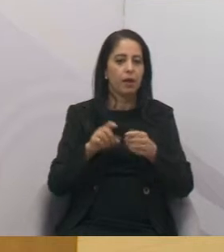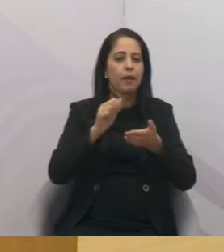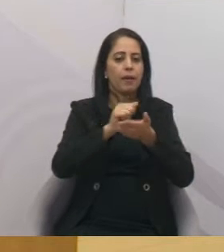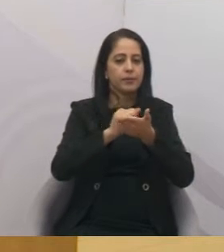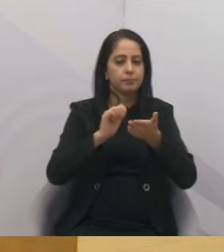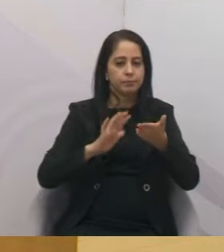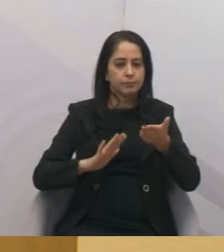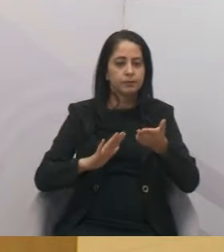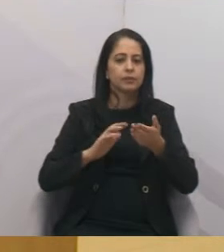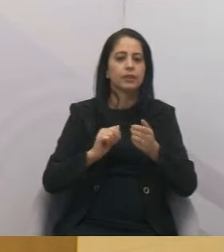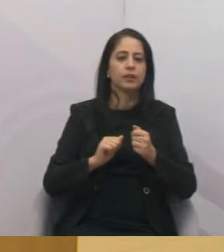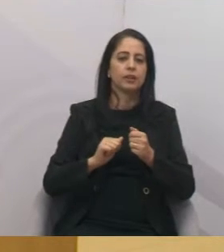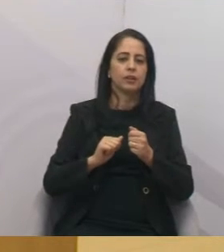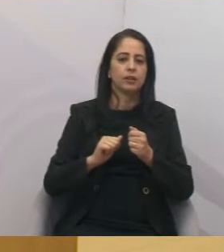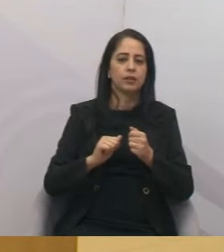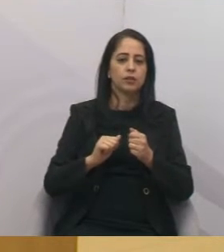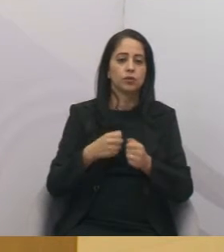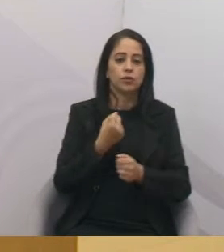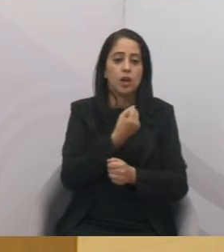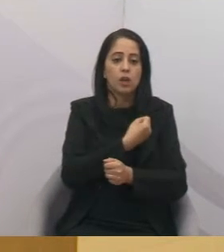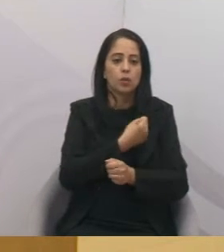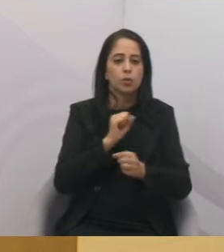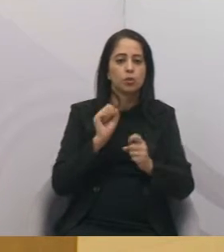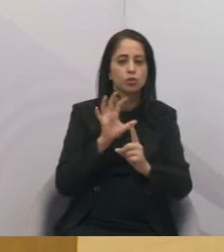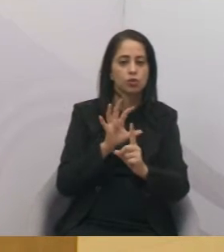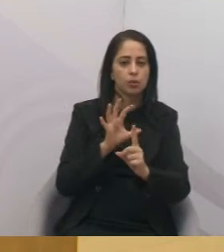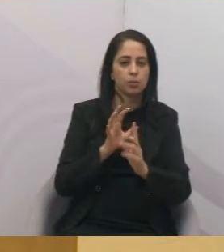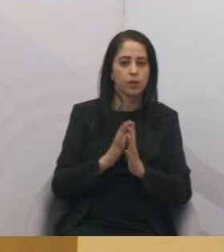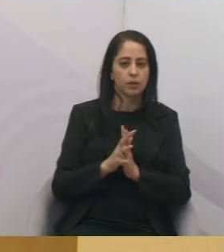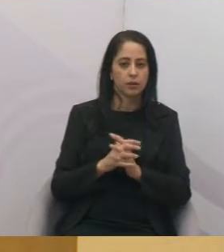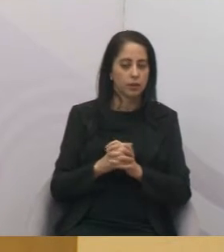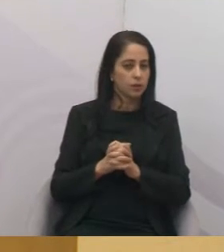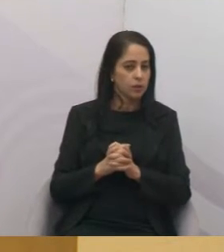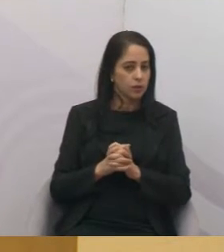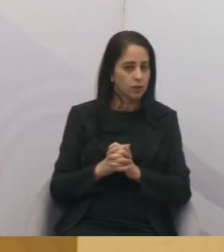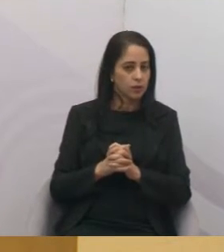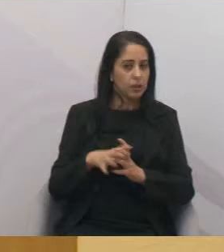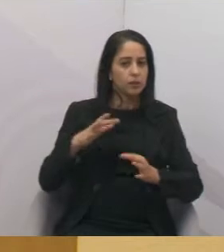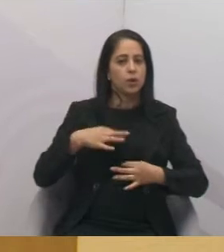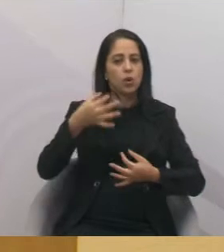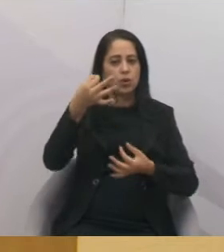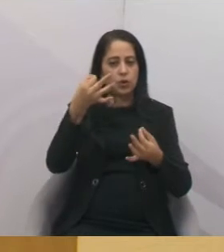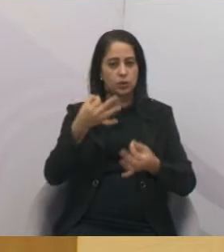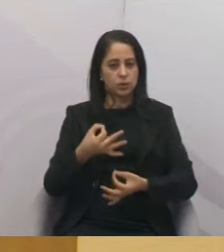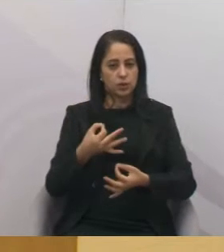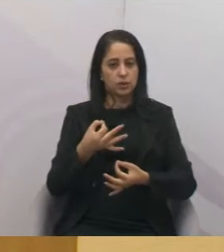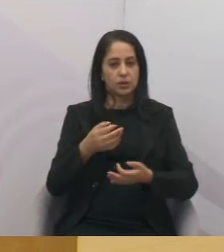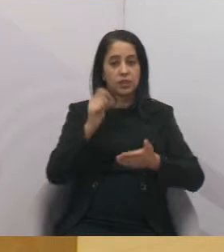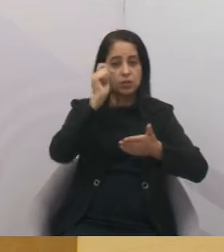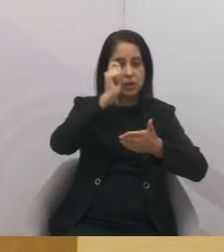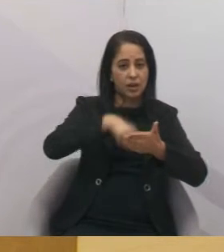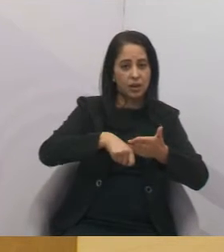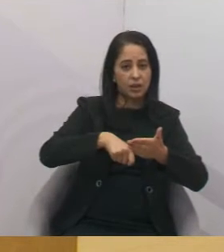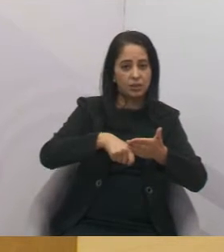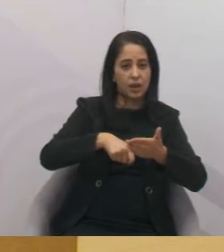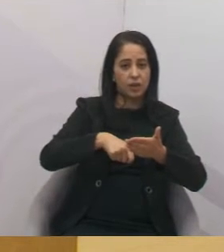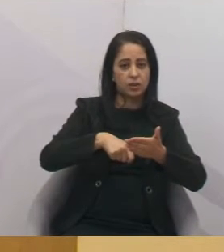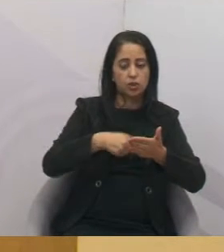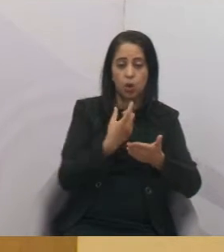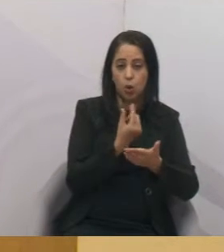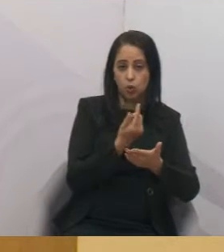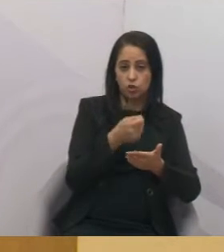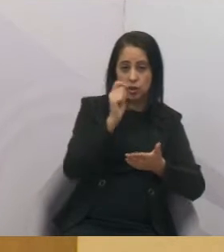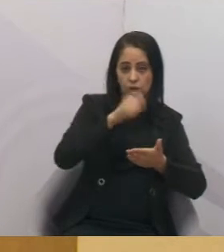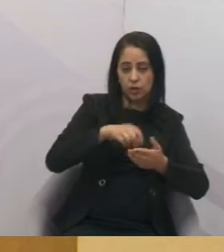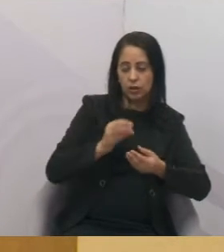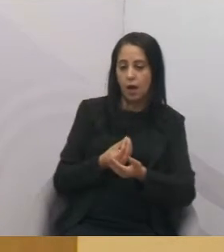atividades de acordo com os níveis de impacto. É importante esclarecer que os recursos oriundos das taxas serão destinados ao Fundo